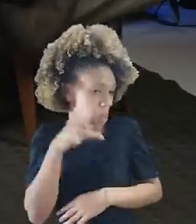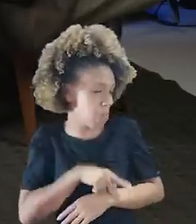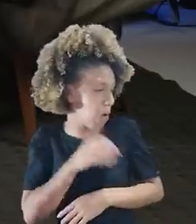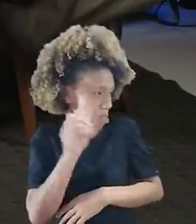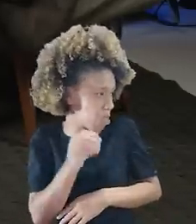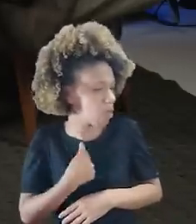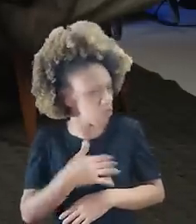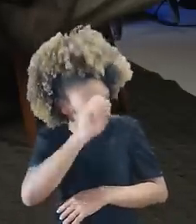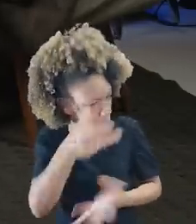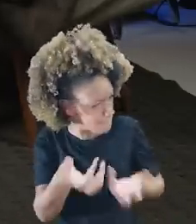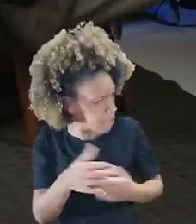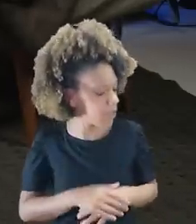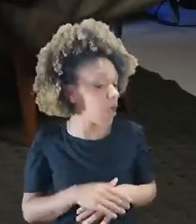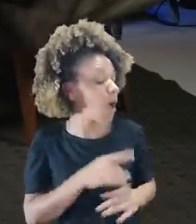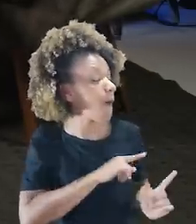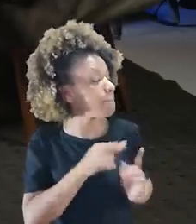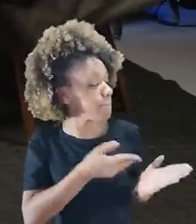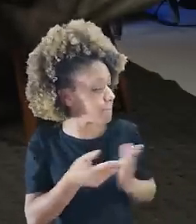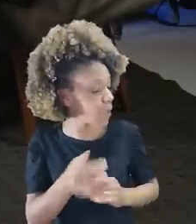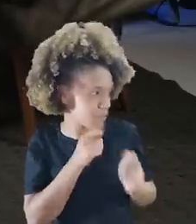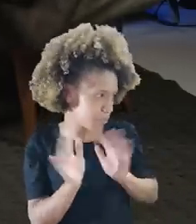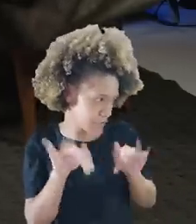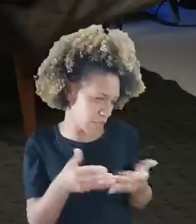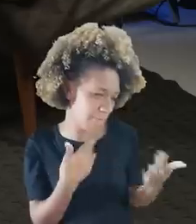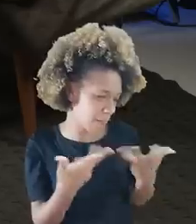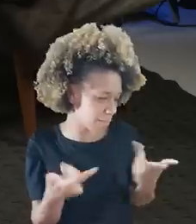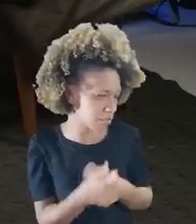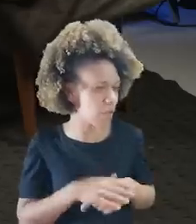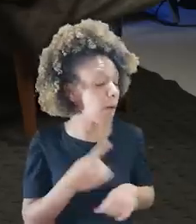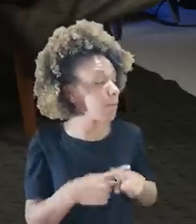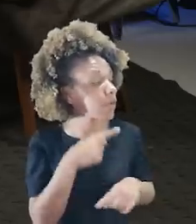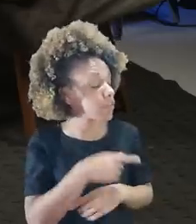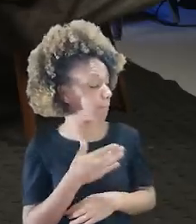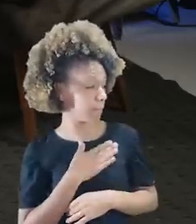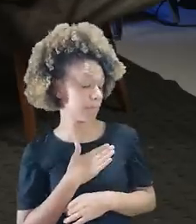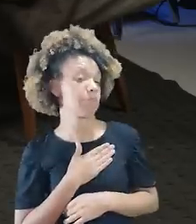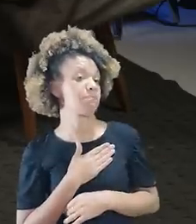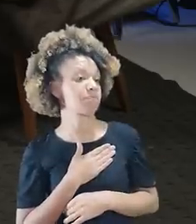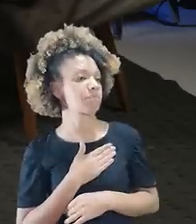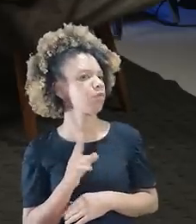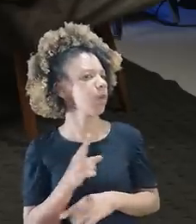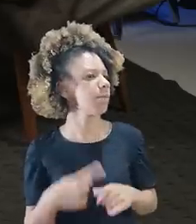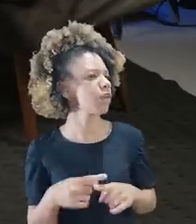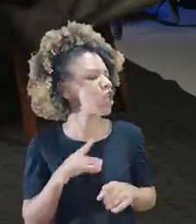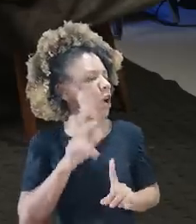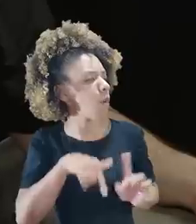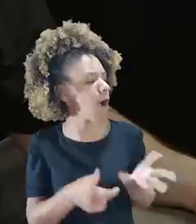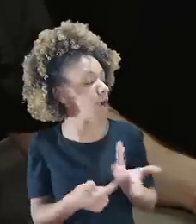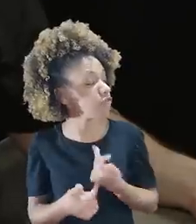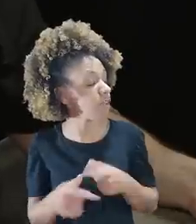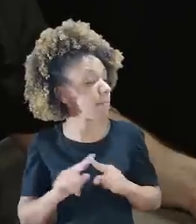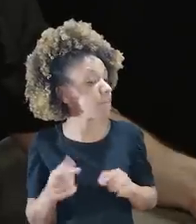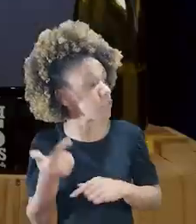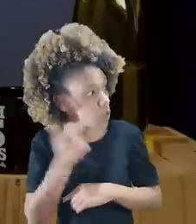um bombeiro já entrevistei um padre e o que a gente cresce e aprende né quando a gente tá nesse esse lugar de que eh eu tenho sempre tenho o que aprender Eu sempre tô